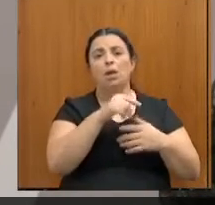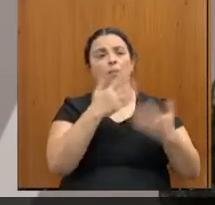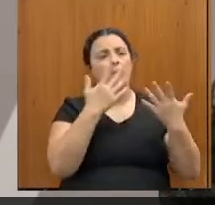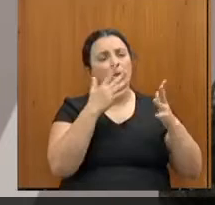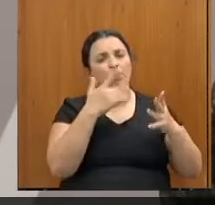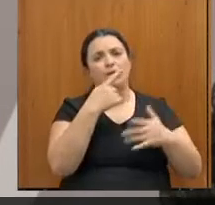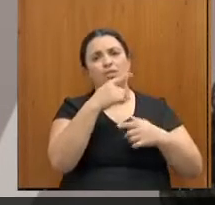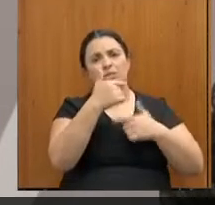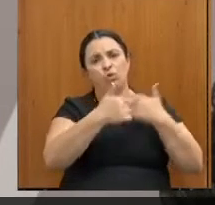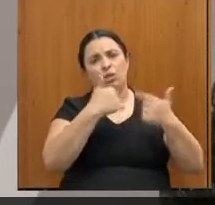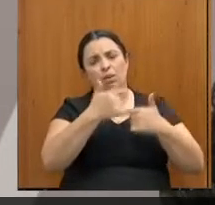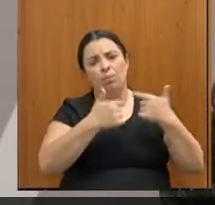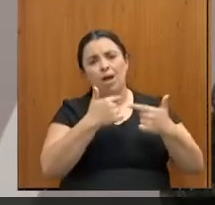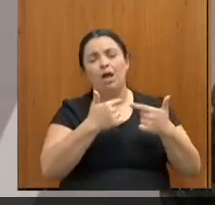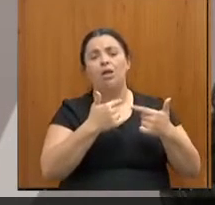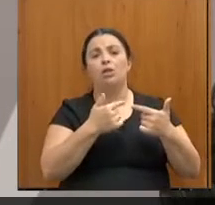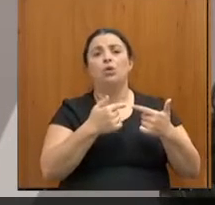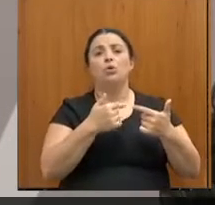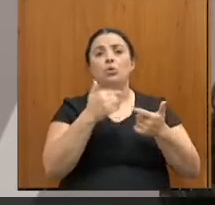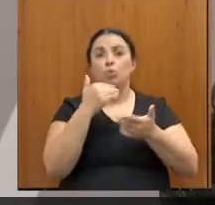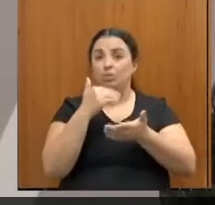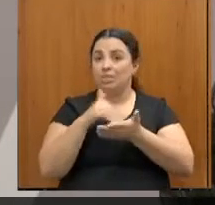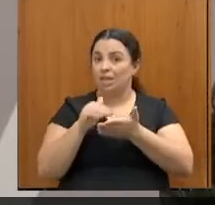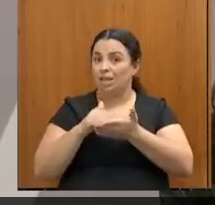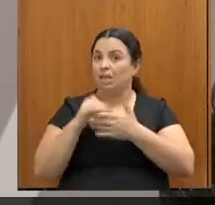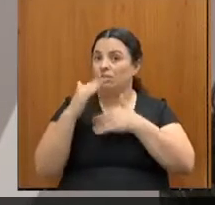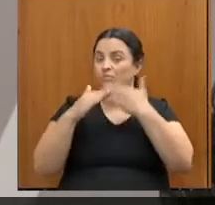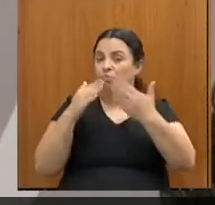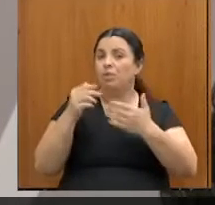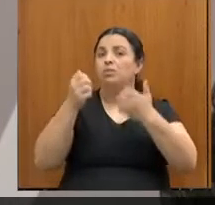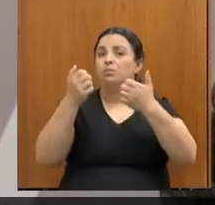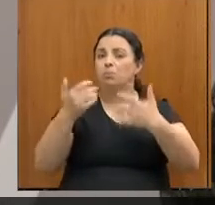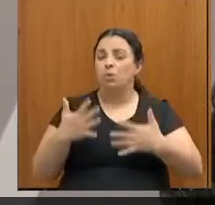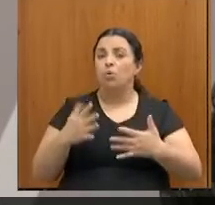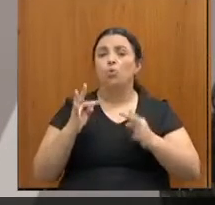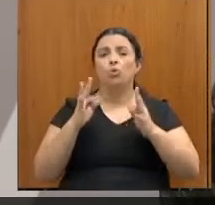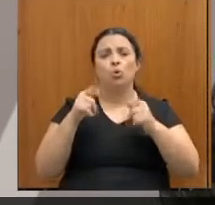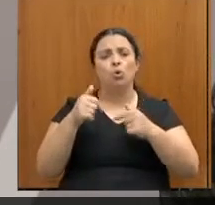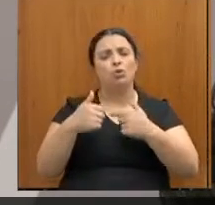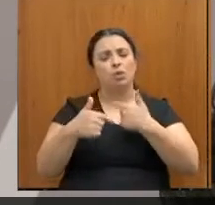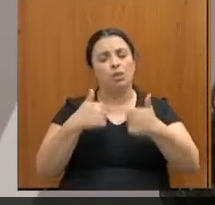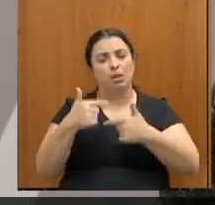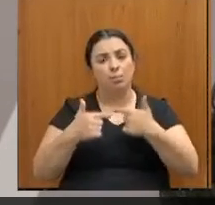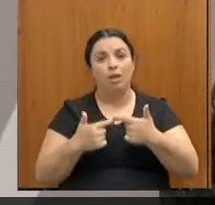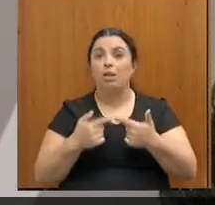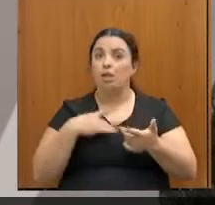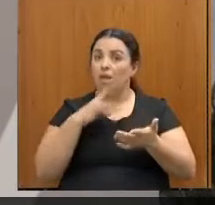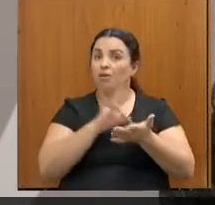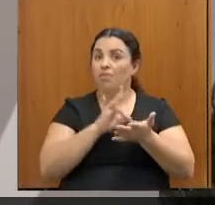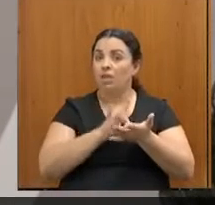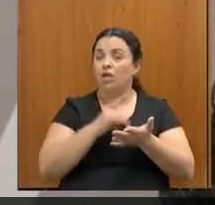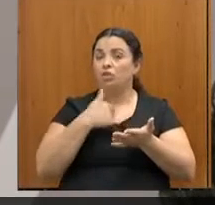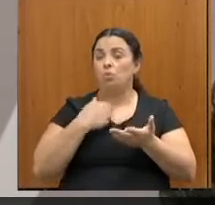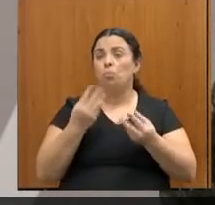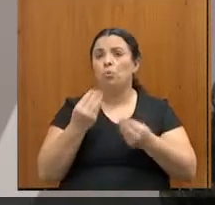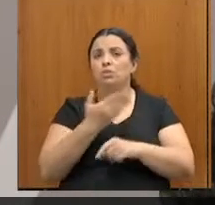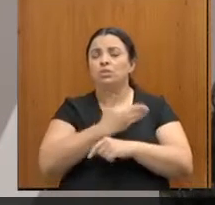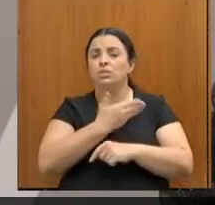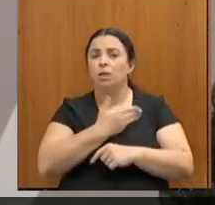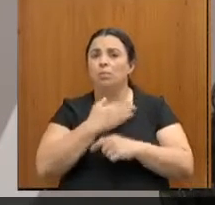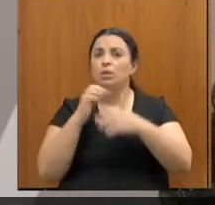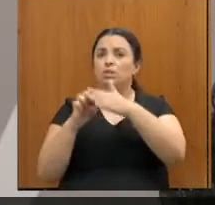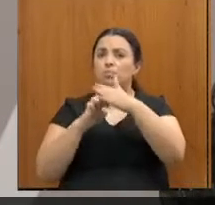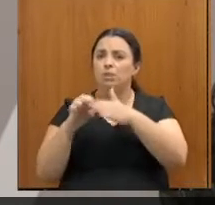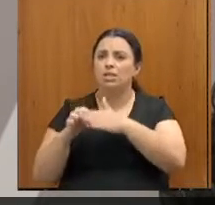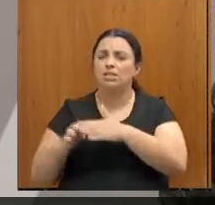construções o movimento disse o que está sendo construído Isso é verdade eu tenho muitos amigos empresários por esse estado de Minas